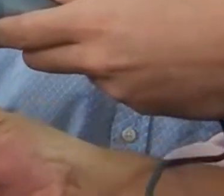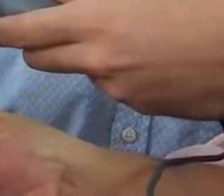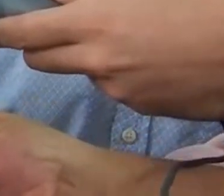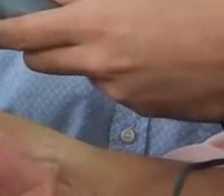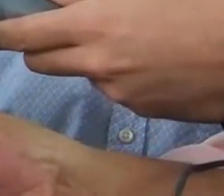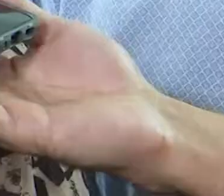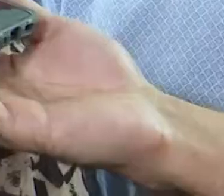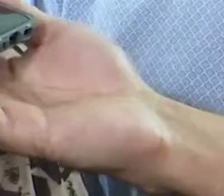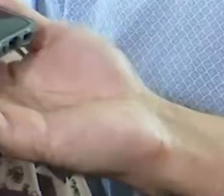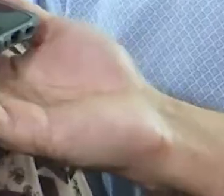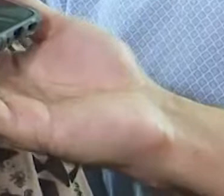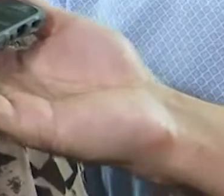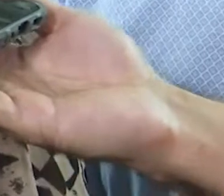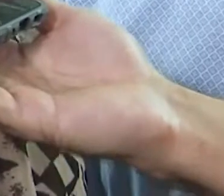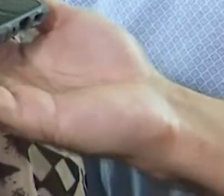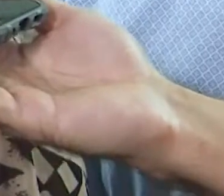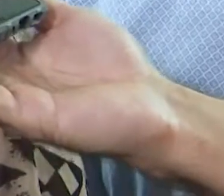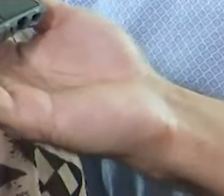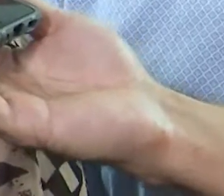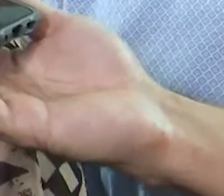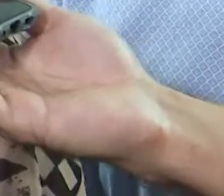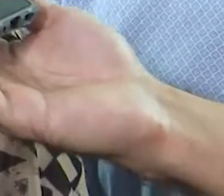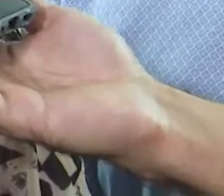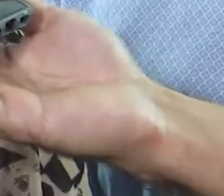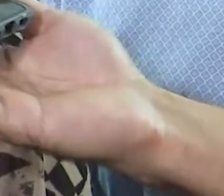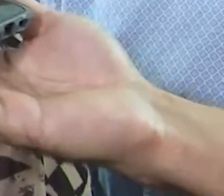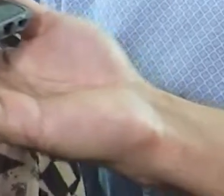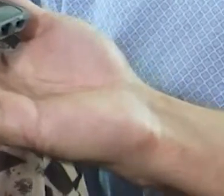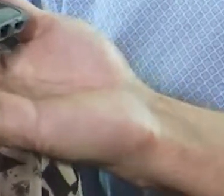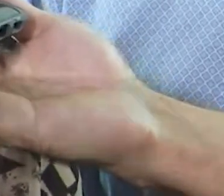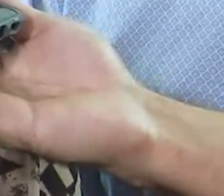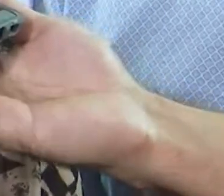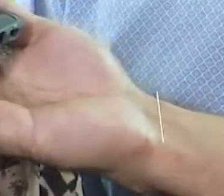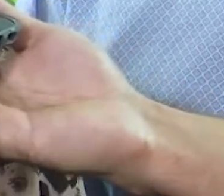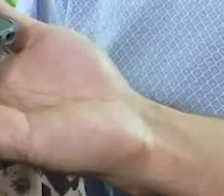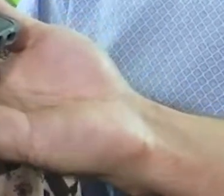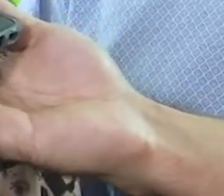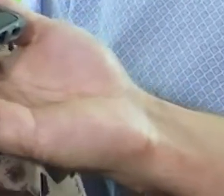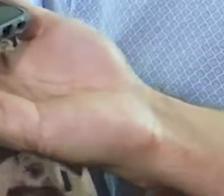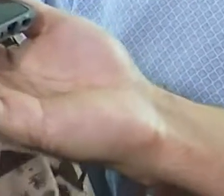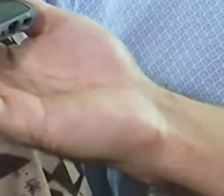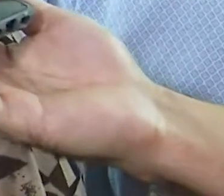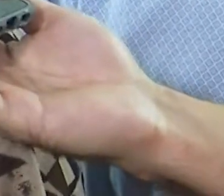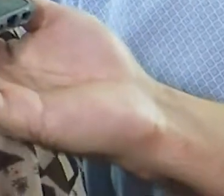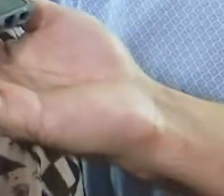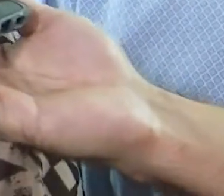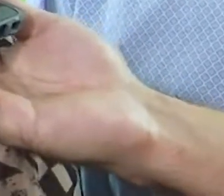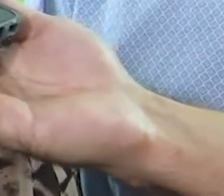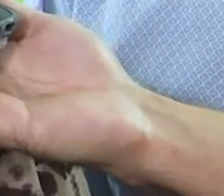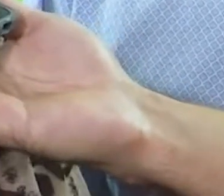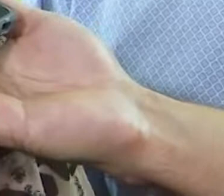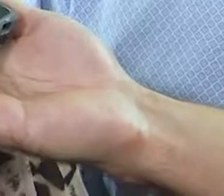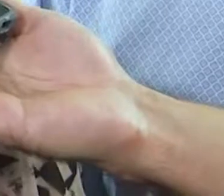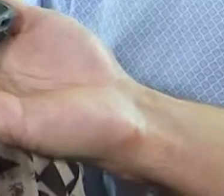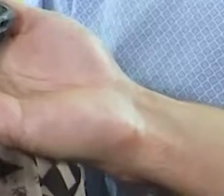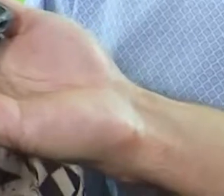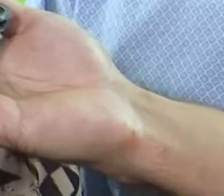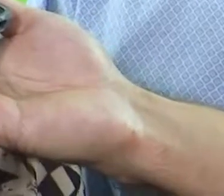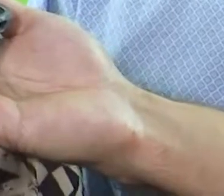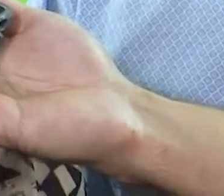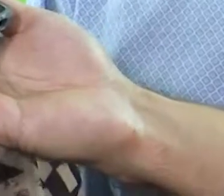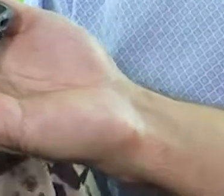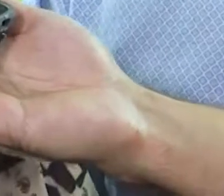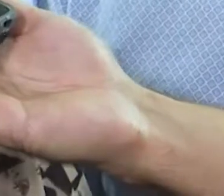seus negócios. Dentre as políticas que a SDA faz, ela está, a regularização fundiária está entre as mais pedidas